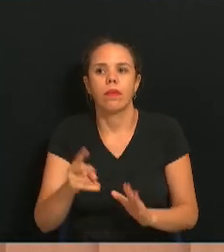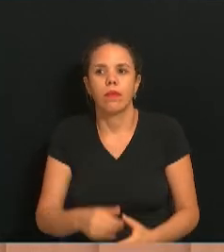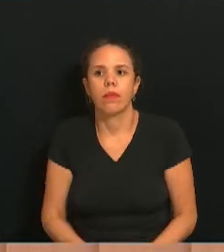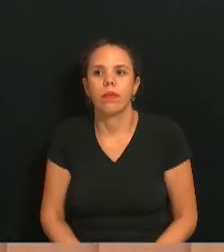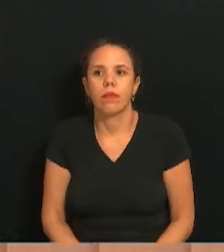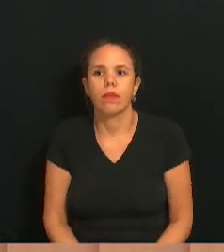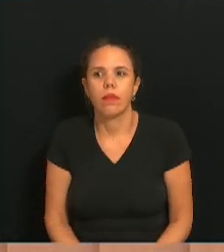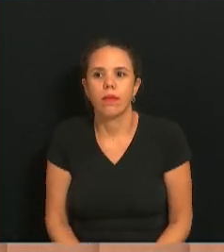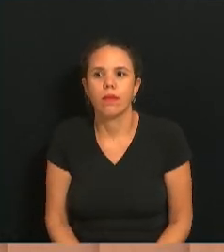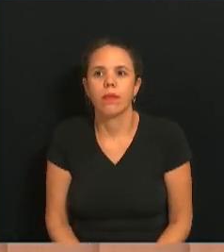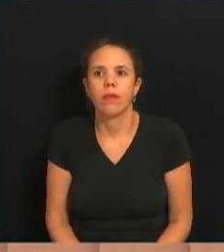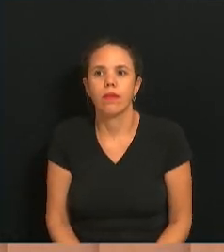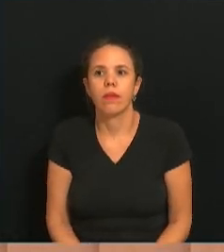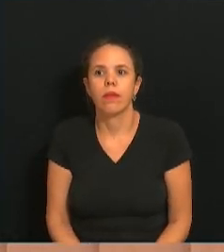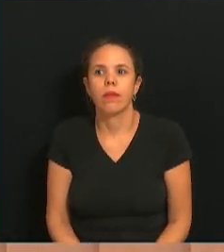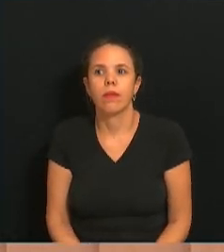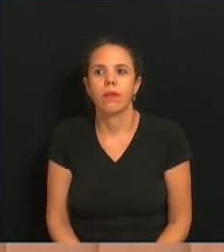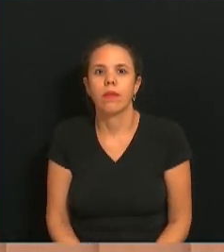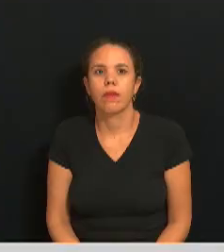Campinas continua.